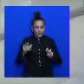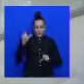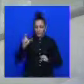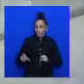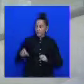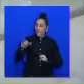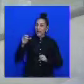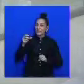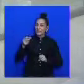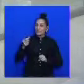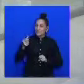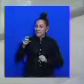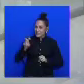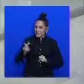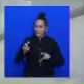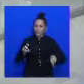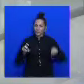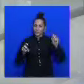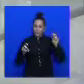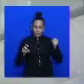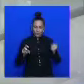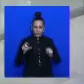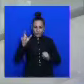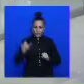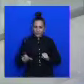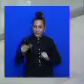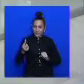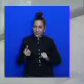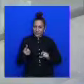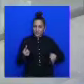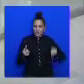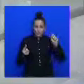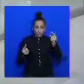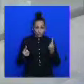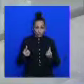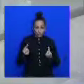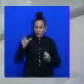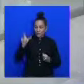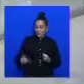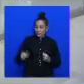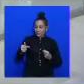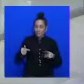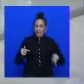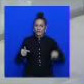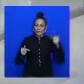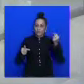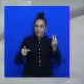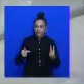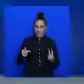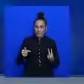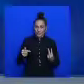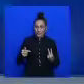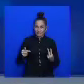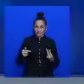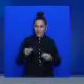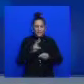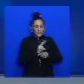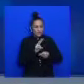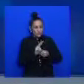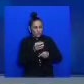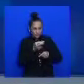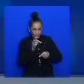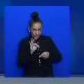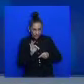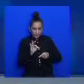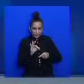5. Coluna 5, 8. Coluna 6, 1. E coluna 7, 2. Senhores